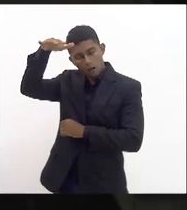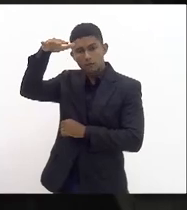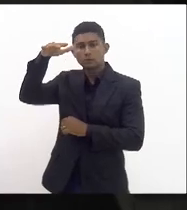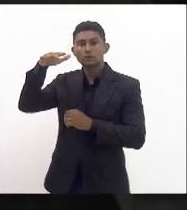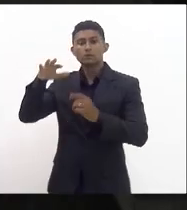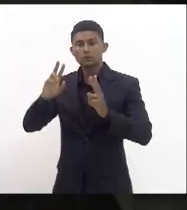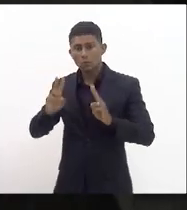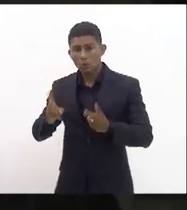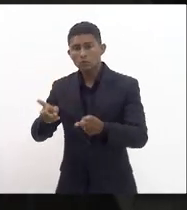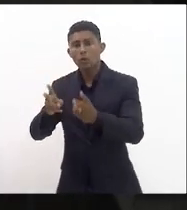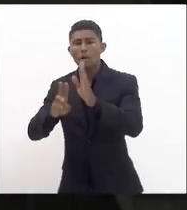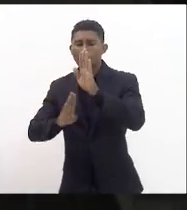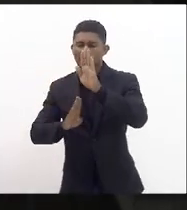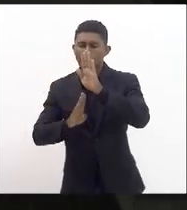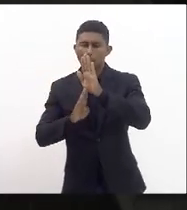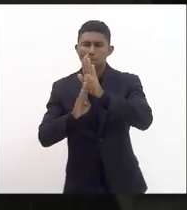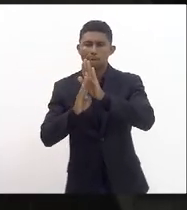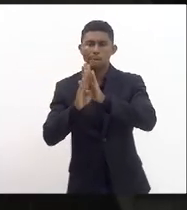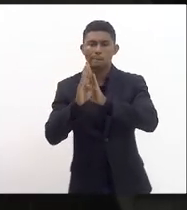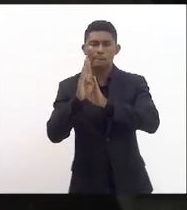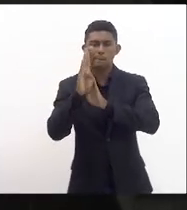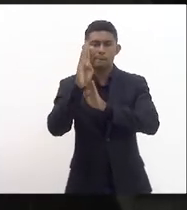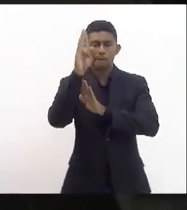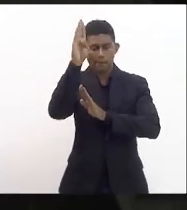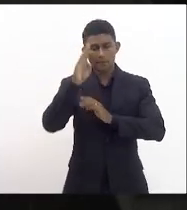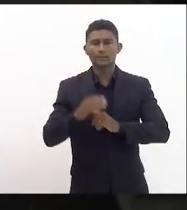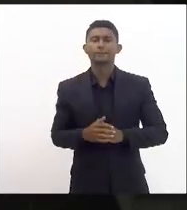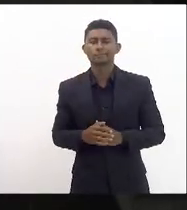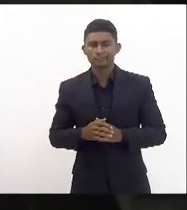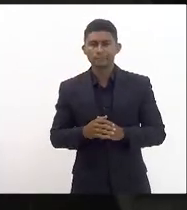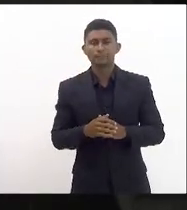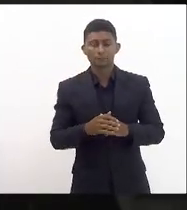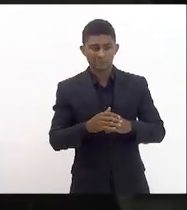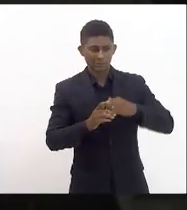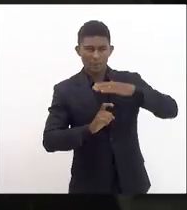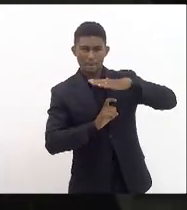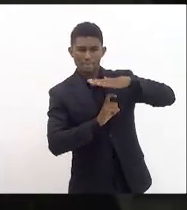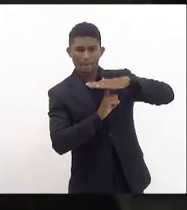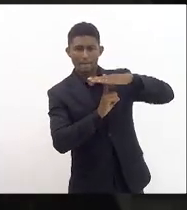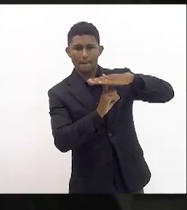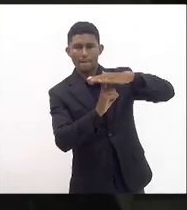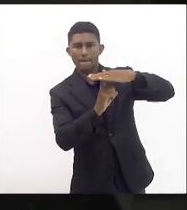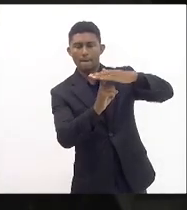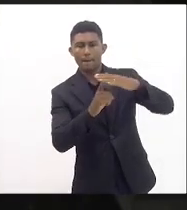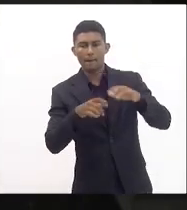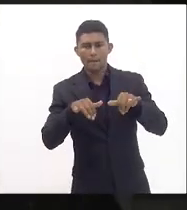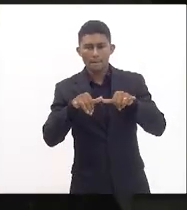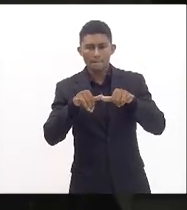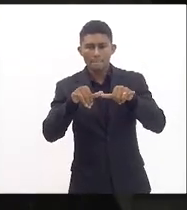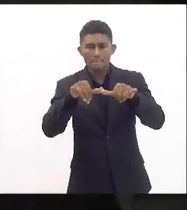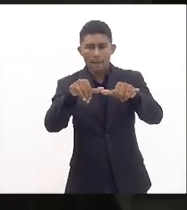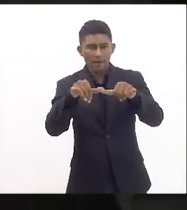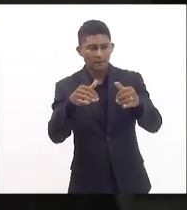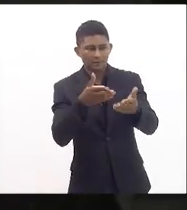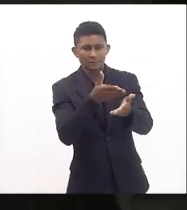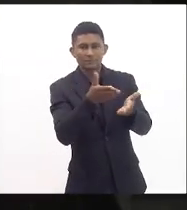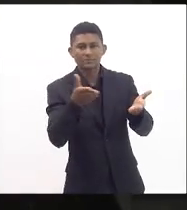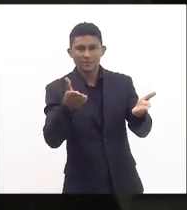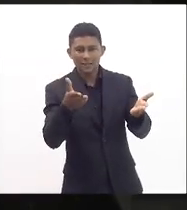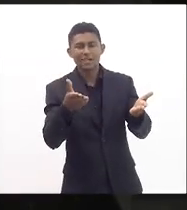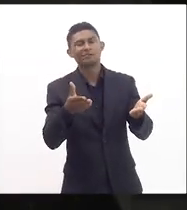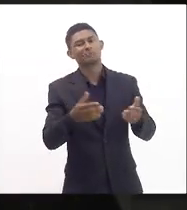continua a avançar, as feiras e os supermercados, senhora presidente, são